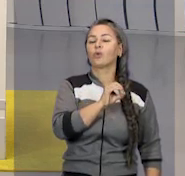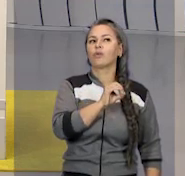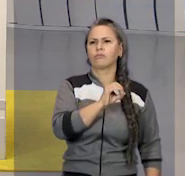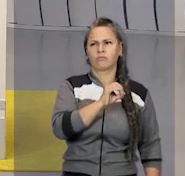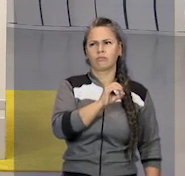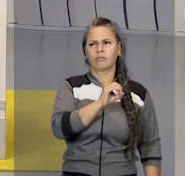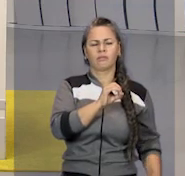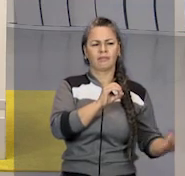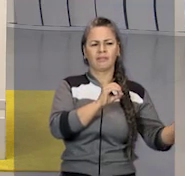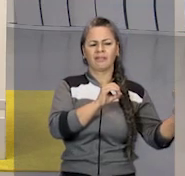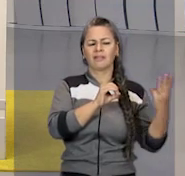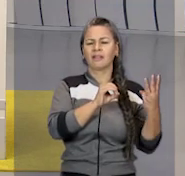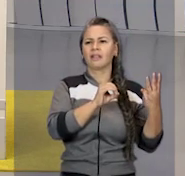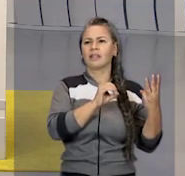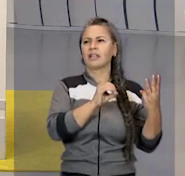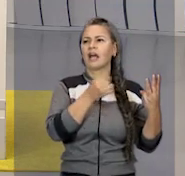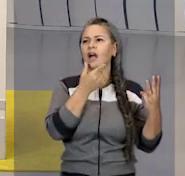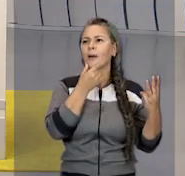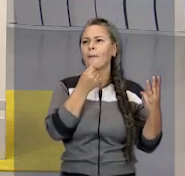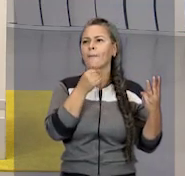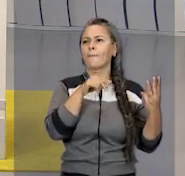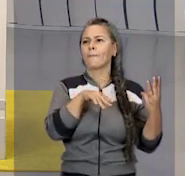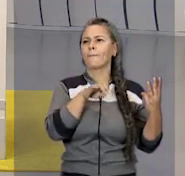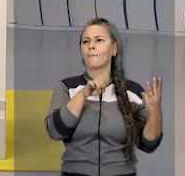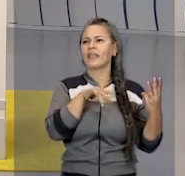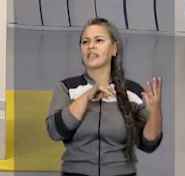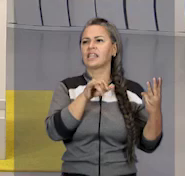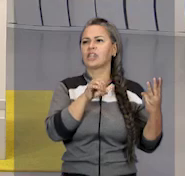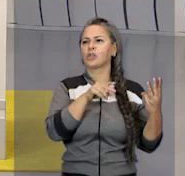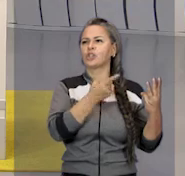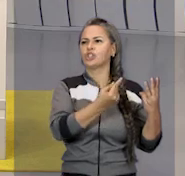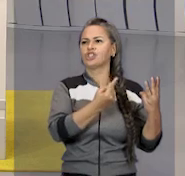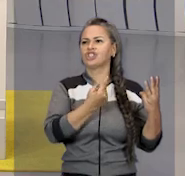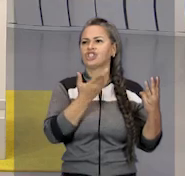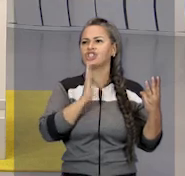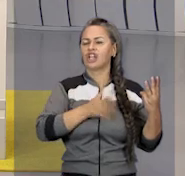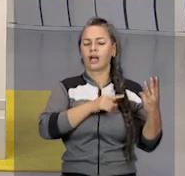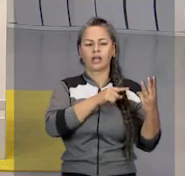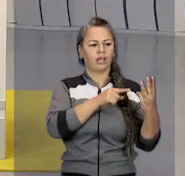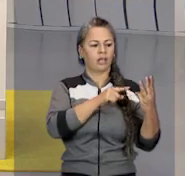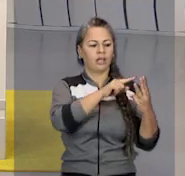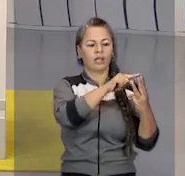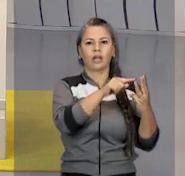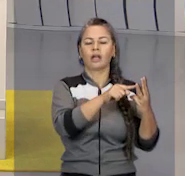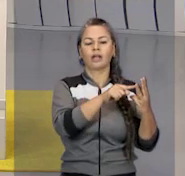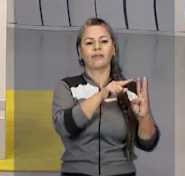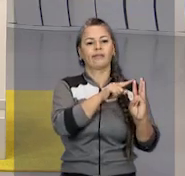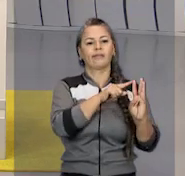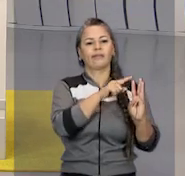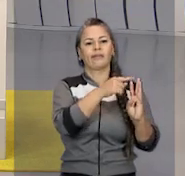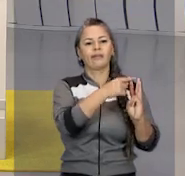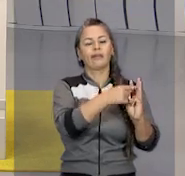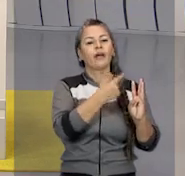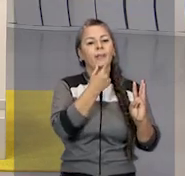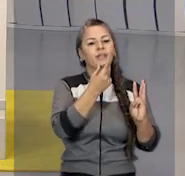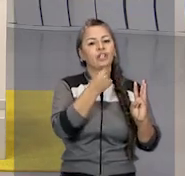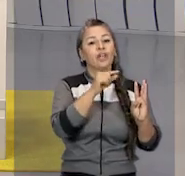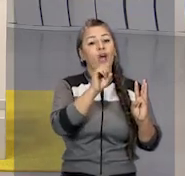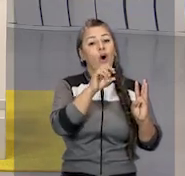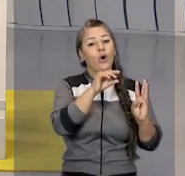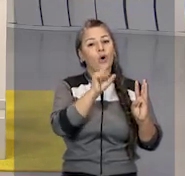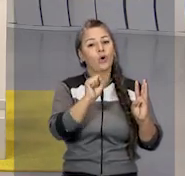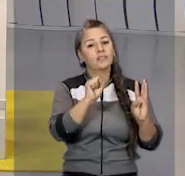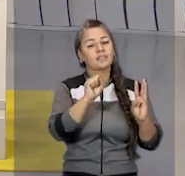gente tem que lembrar lá da concordância verbal, né? Então, os meninos chegaram, mas isso é assunto para uma outra aula,